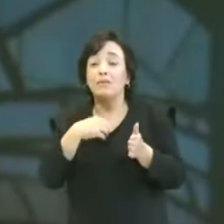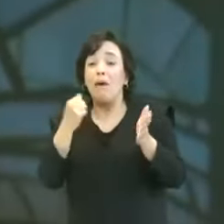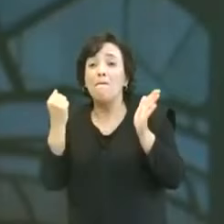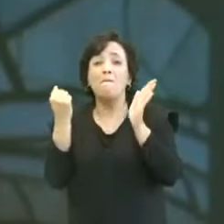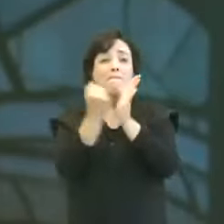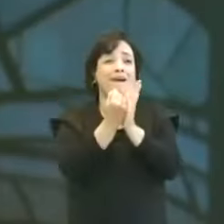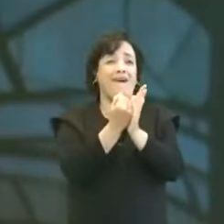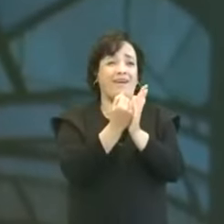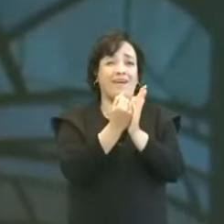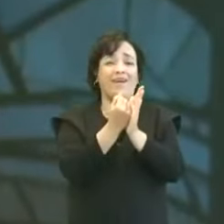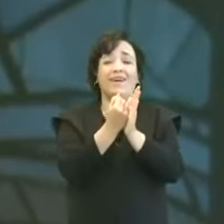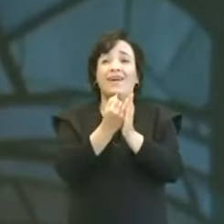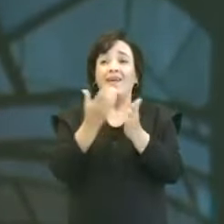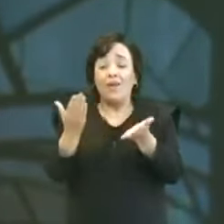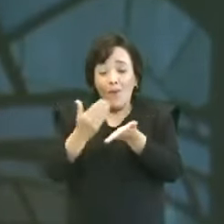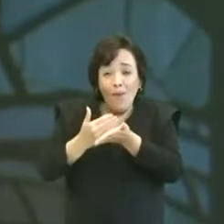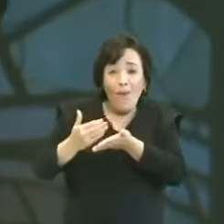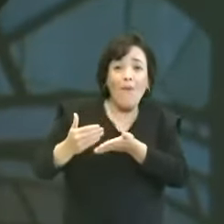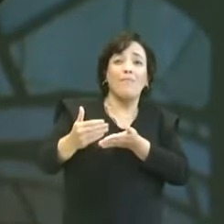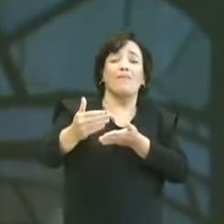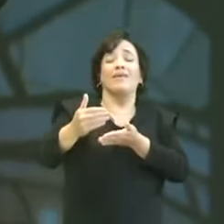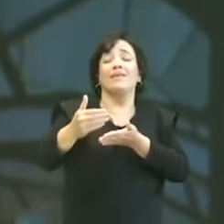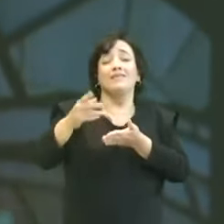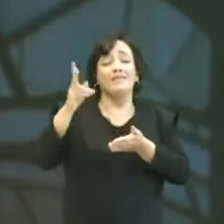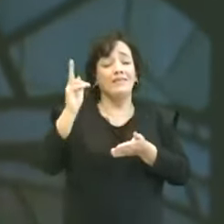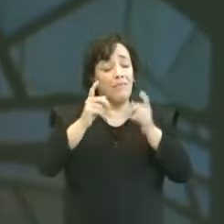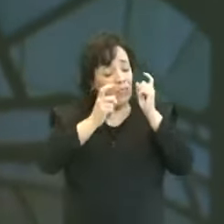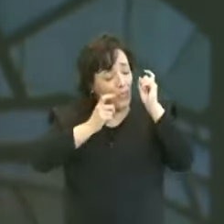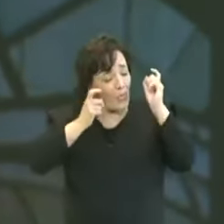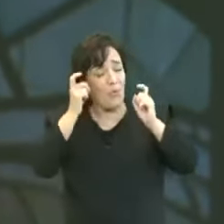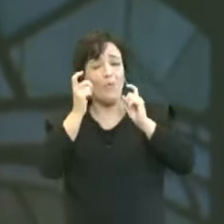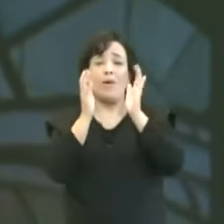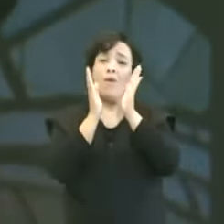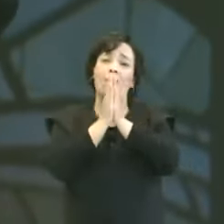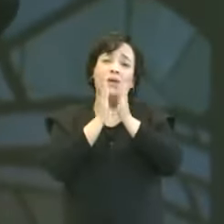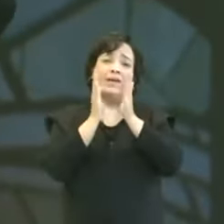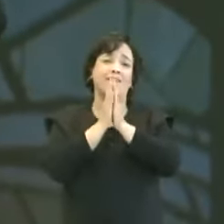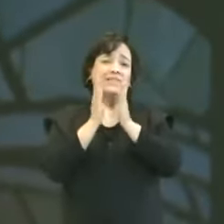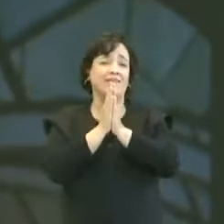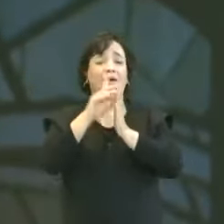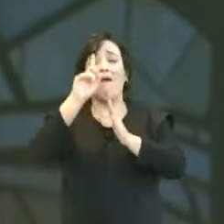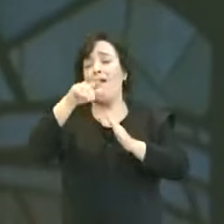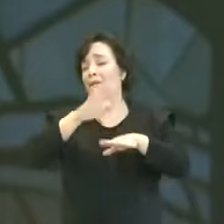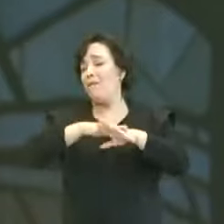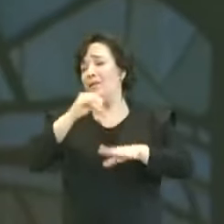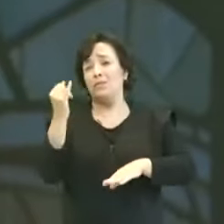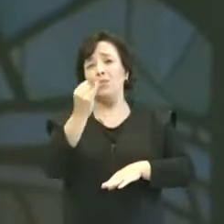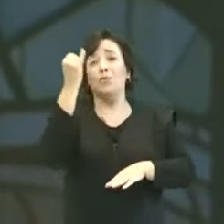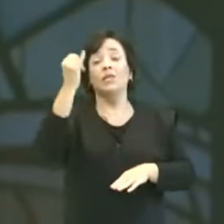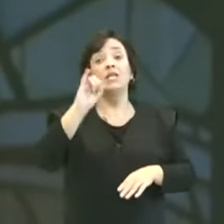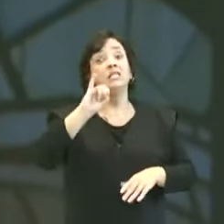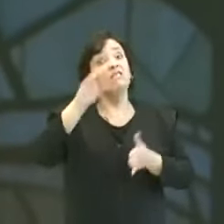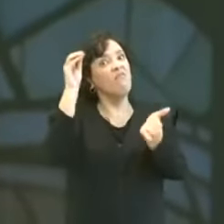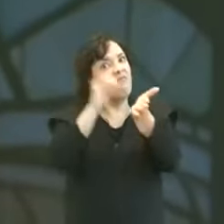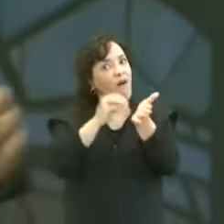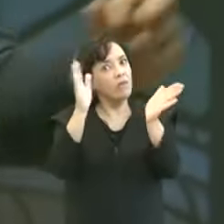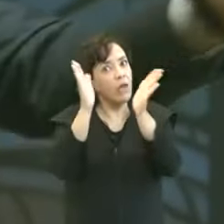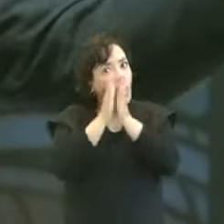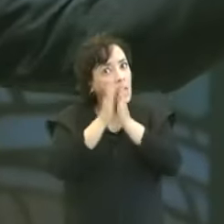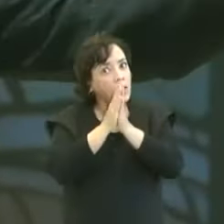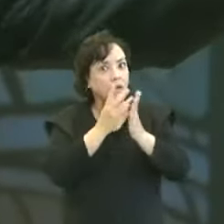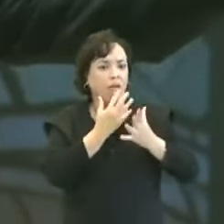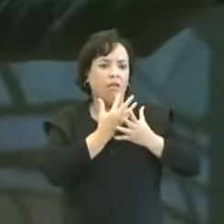irmãos e eles entendam que sem a oração o Espírito se apaga no nosso interior. E